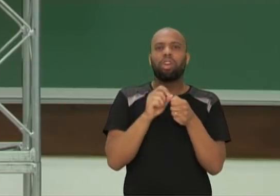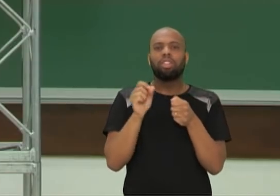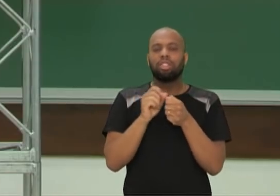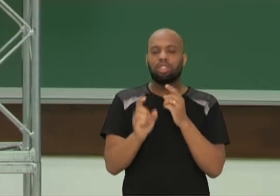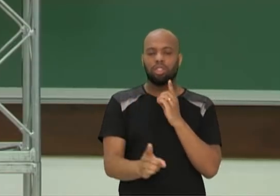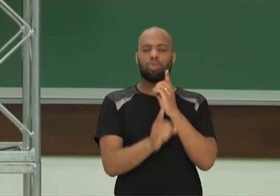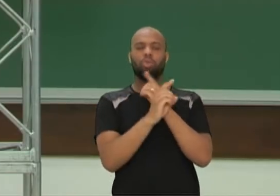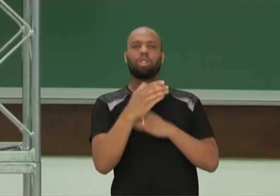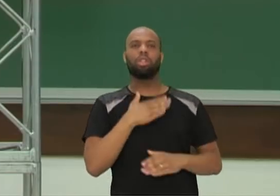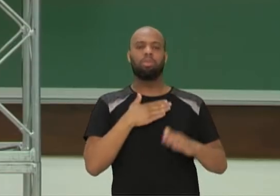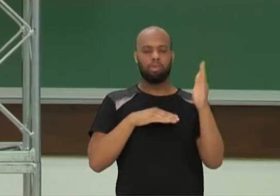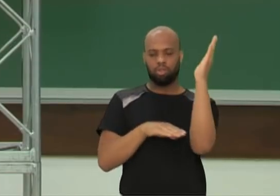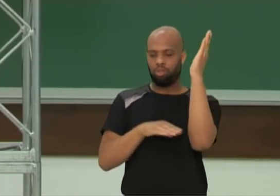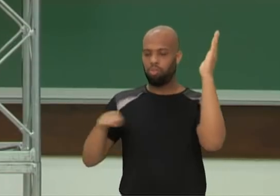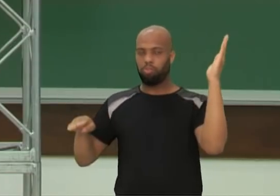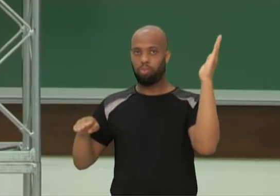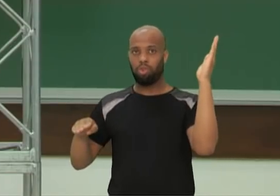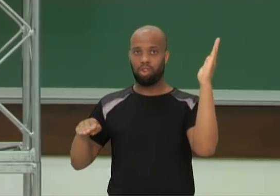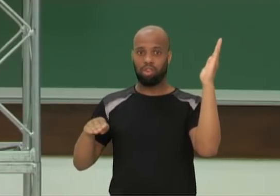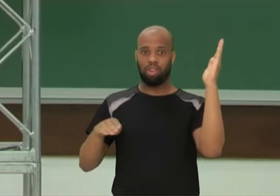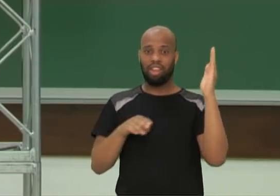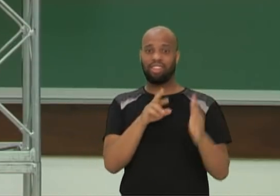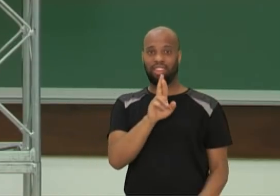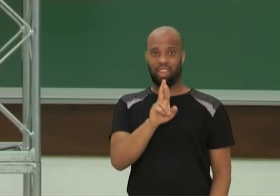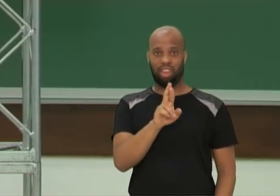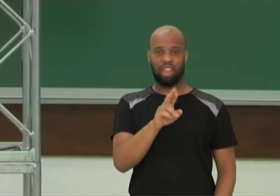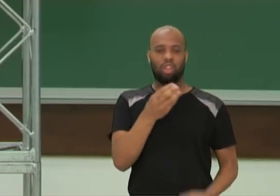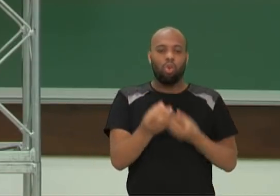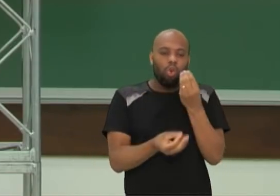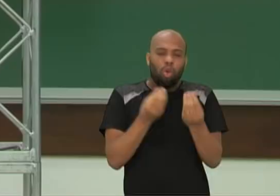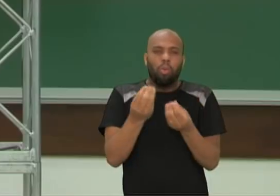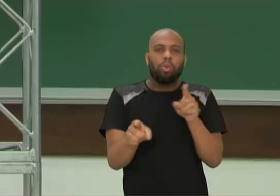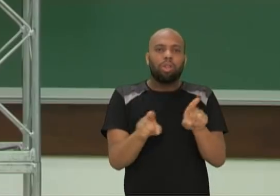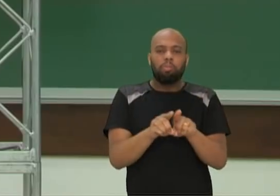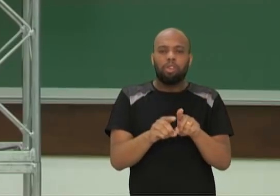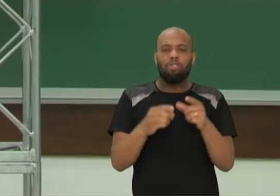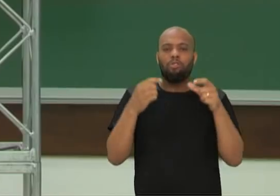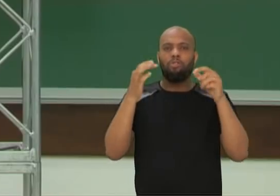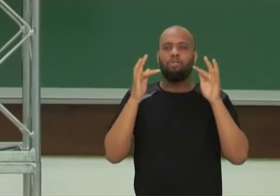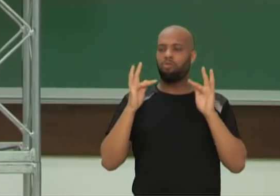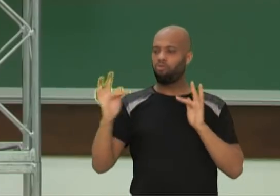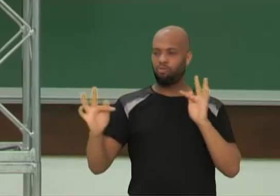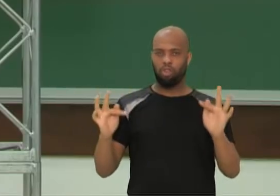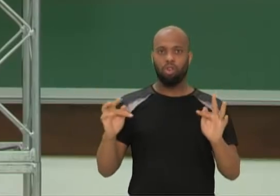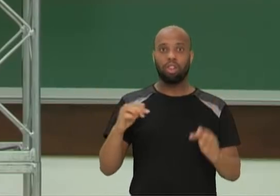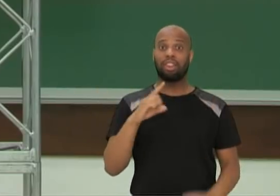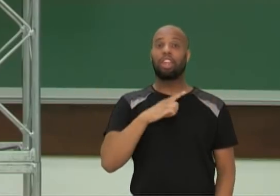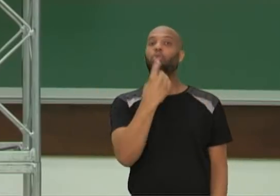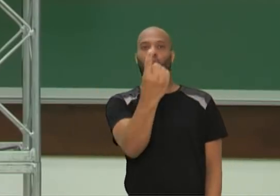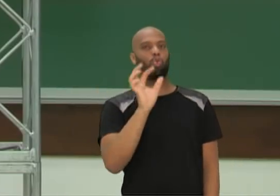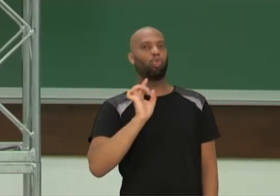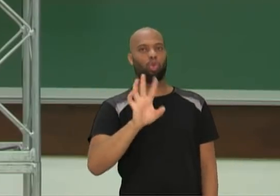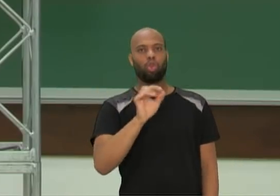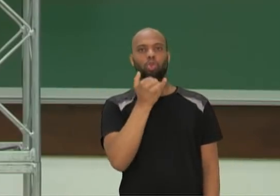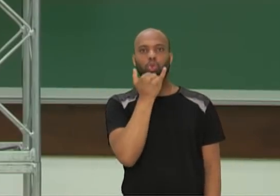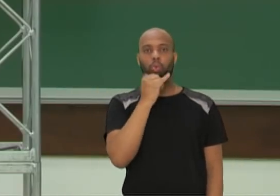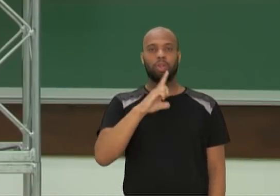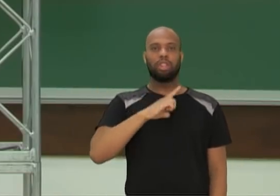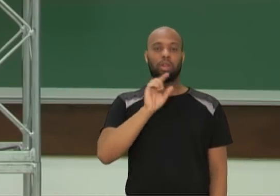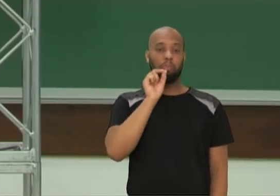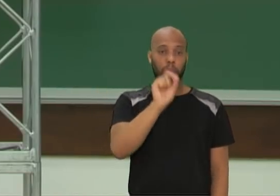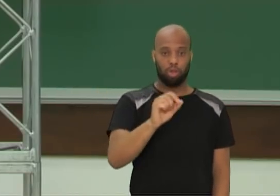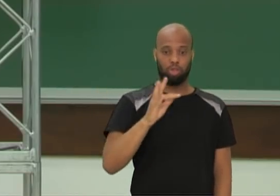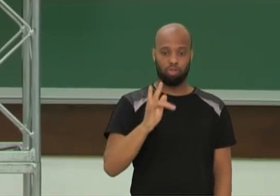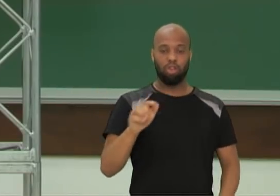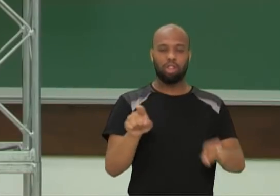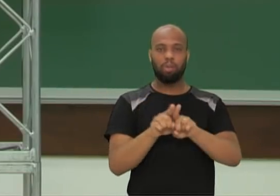localiza para mim no plano essa reta diretriz e como que ficaria, onde estão os focos, aliás, os focos não, aonde estão os pontos